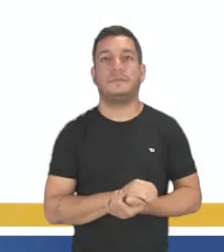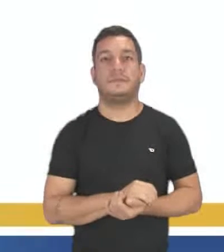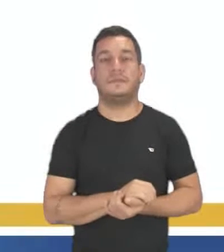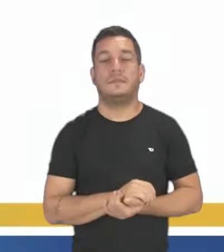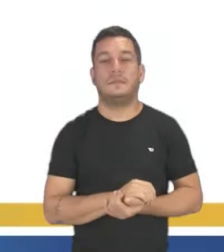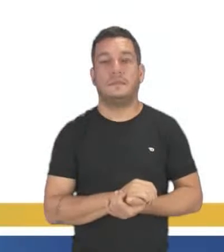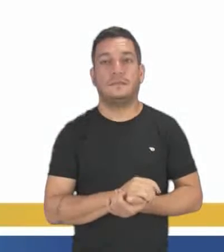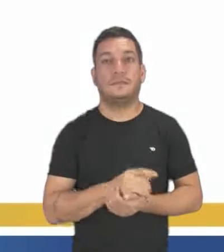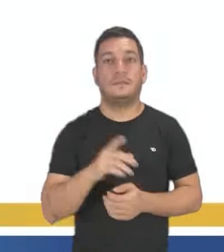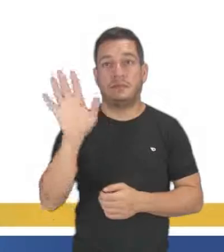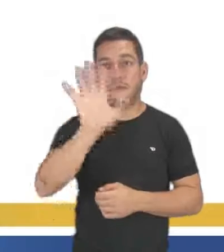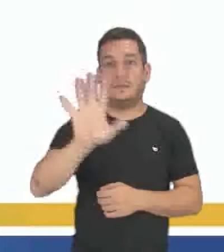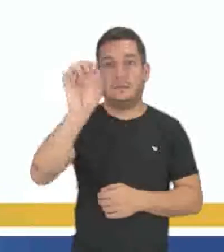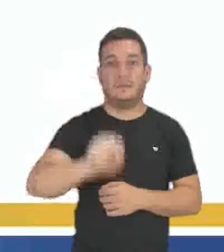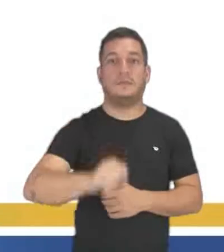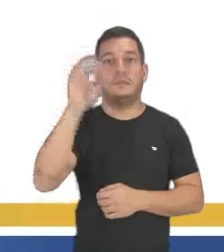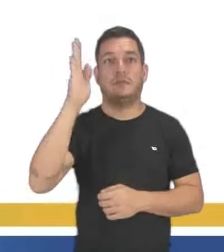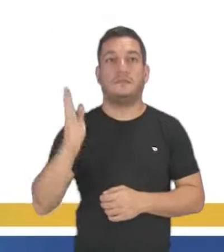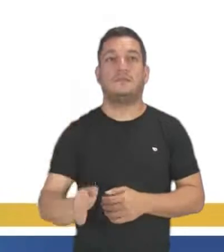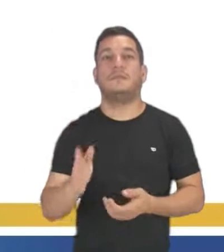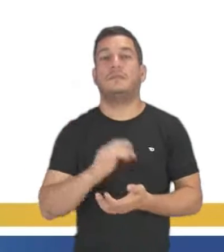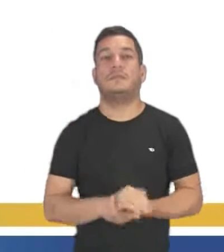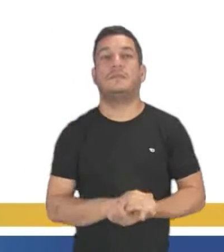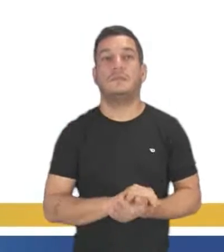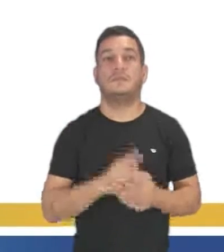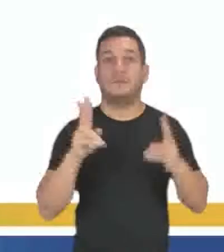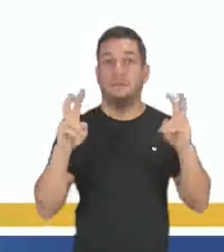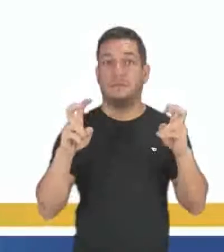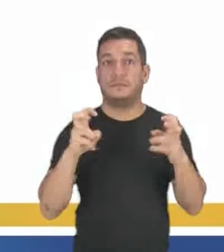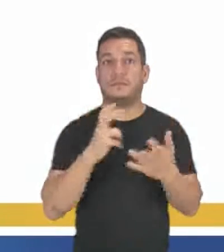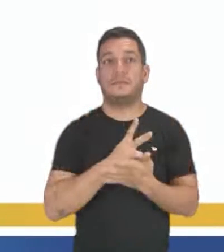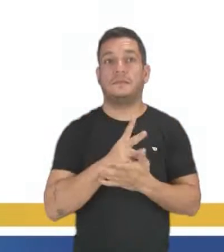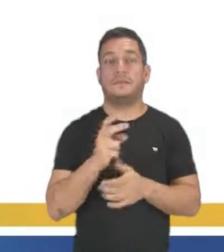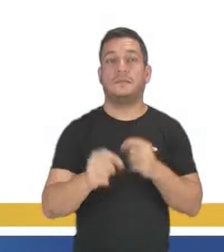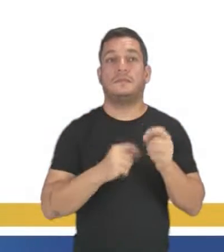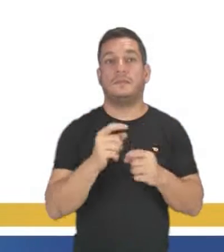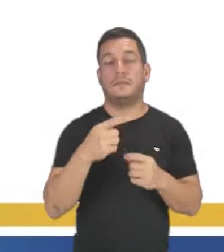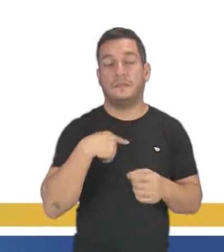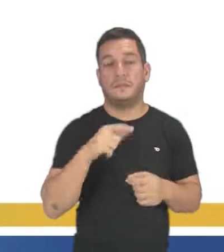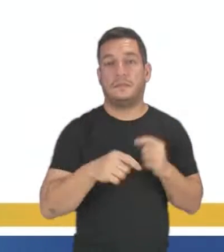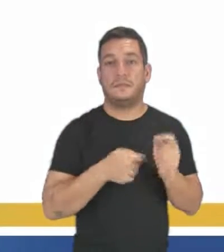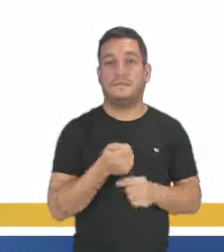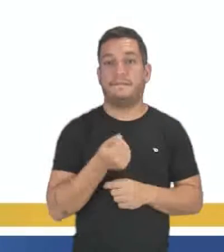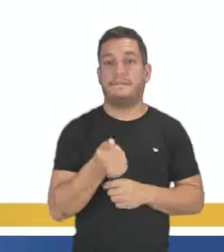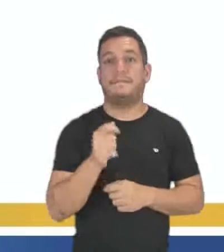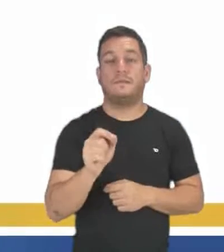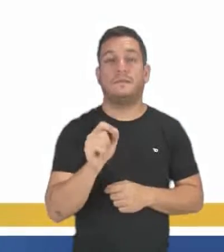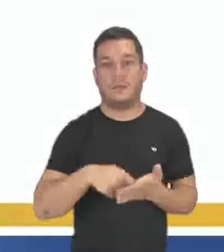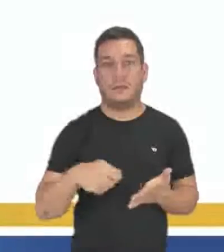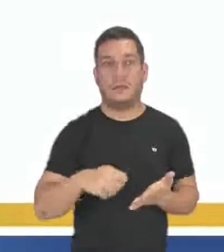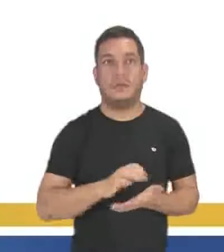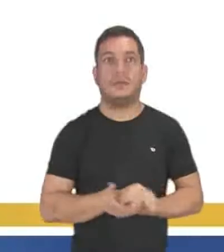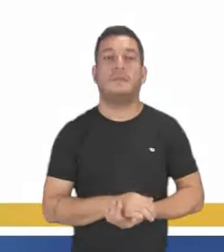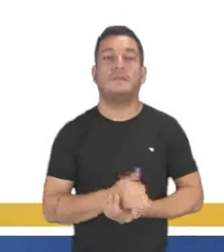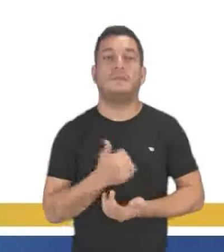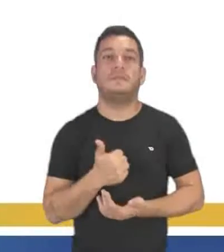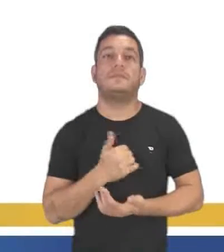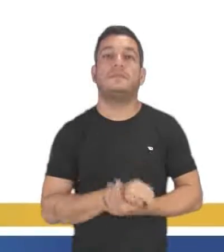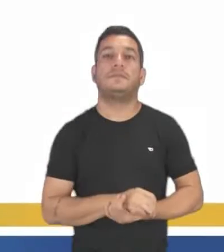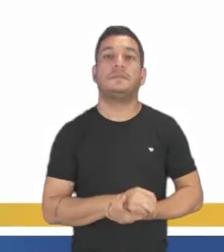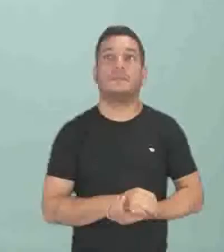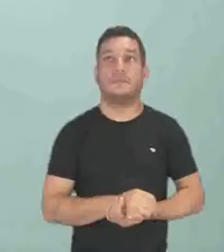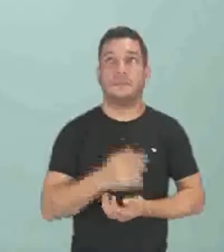desenvolvimento e conclusão. Cada uma dessas partes são muito importantes. E aqui eu vou desmembrar um